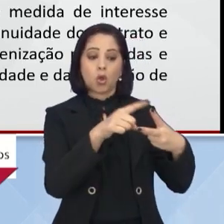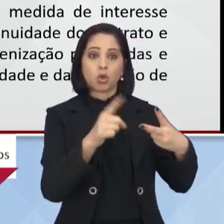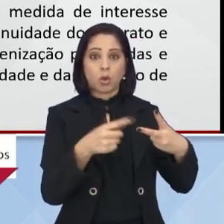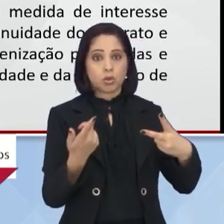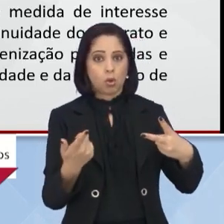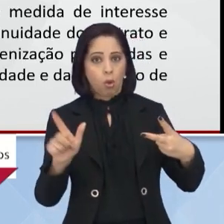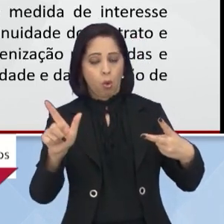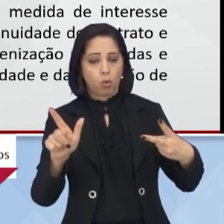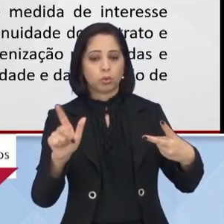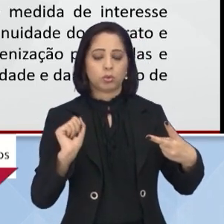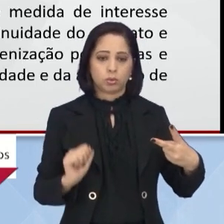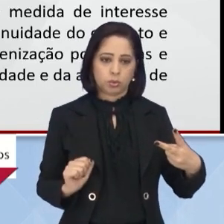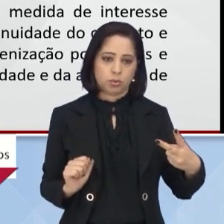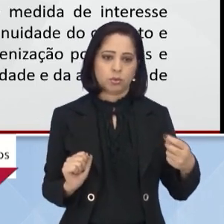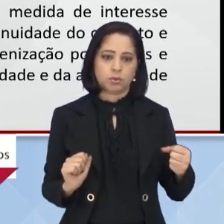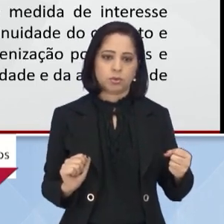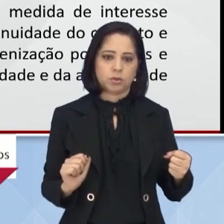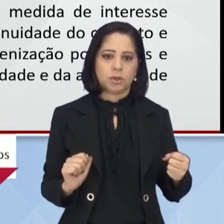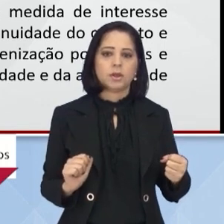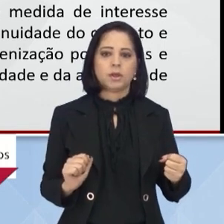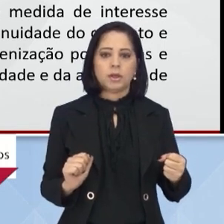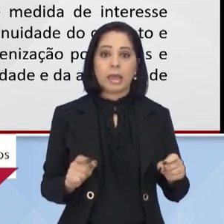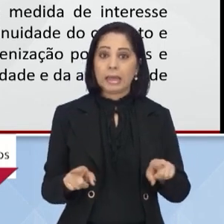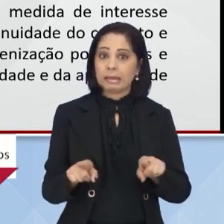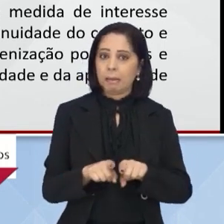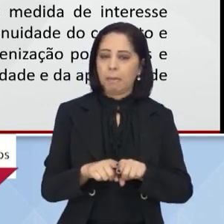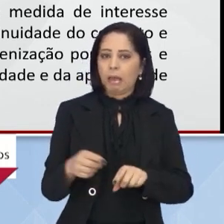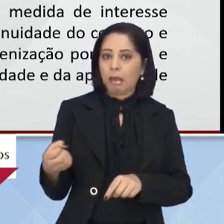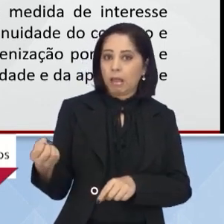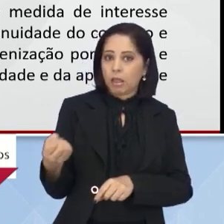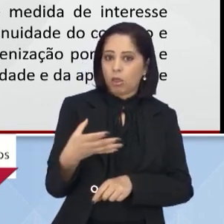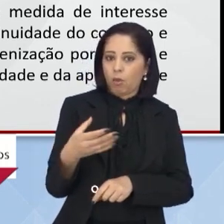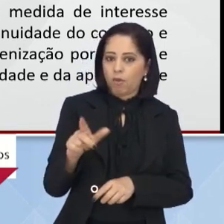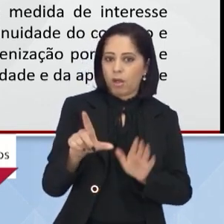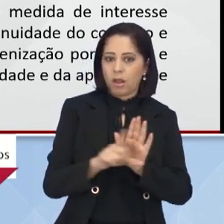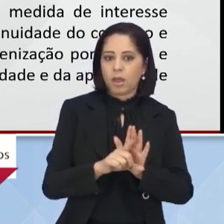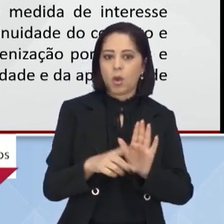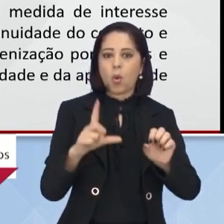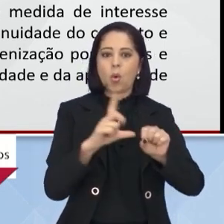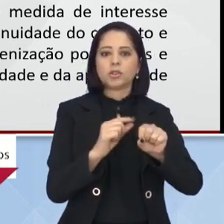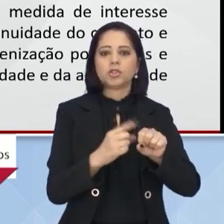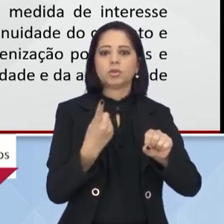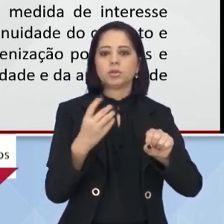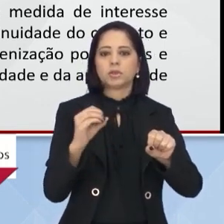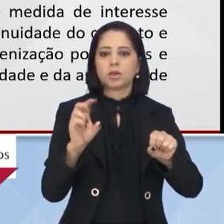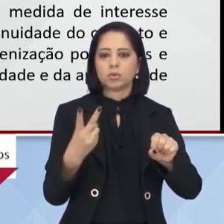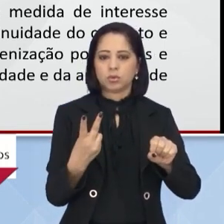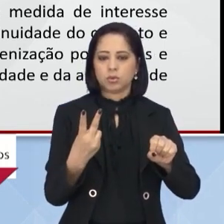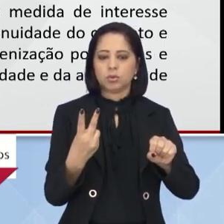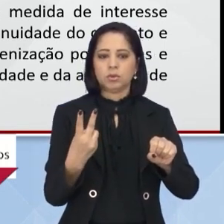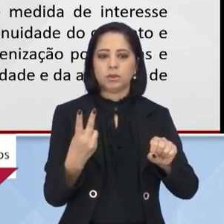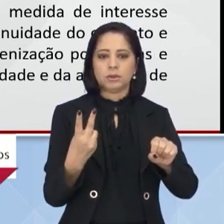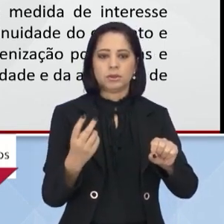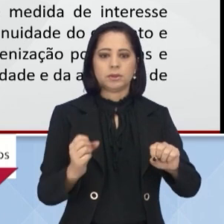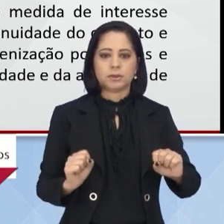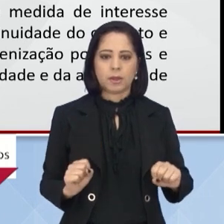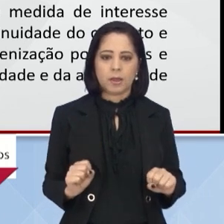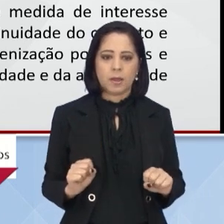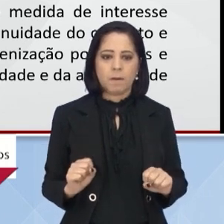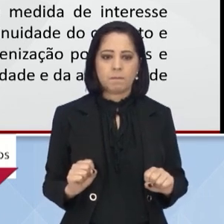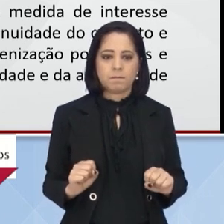elencar paraos senhores que eu queria ressaltar são inovações da da da da lei é o artigo 102 né que